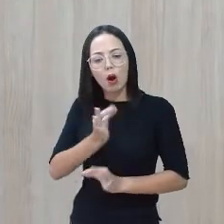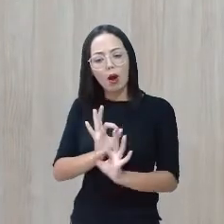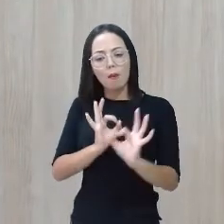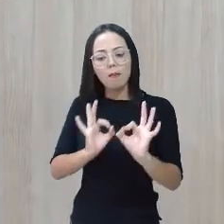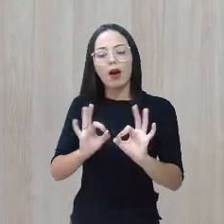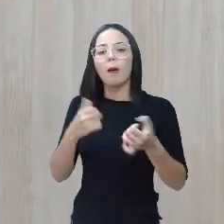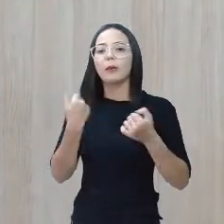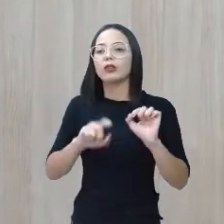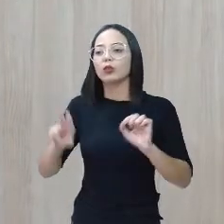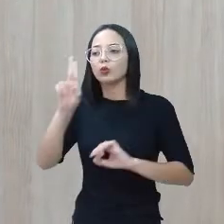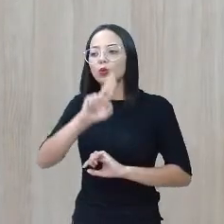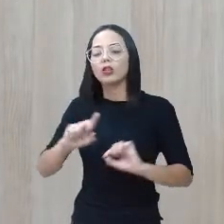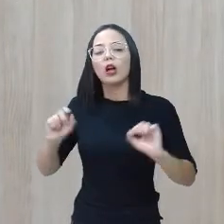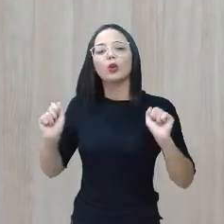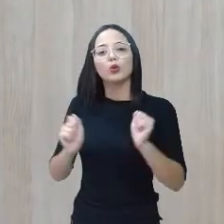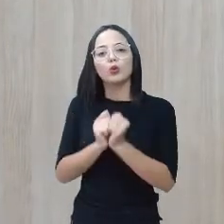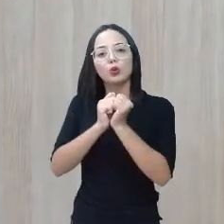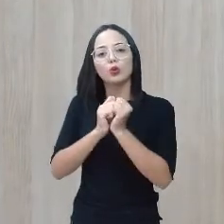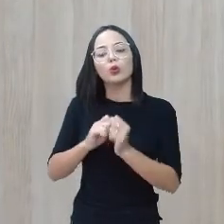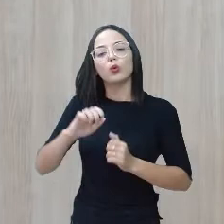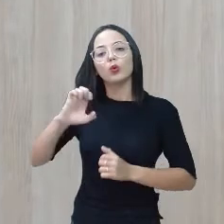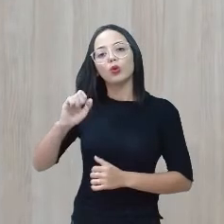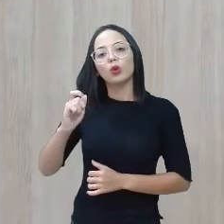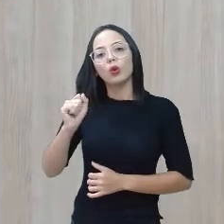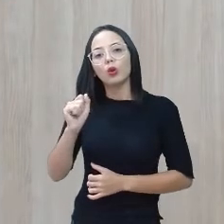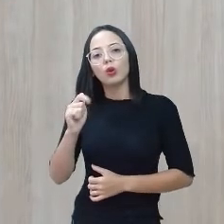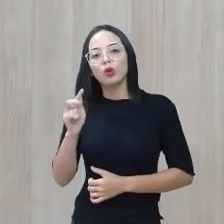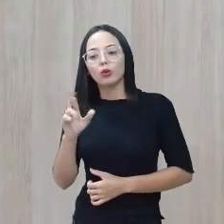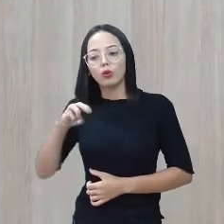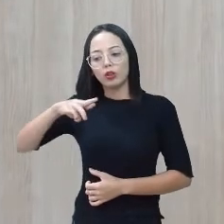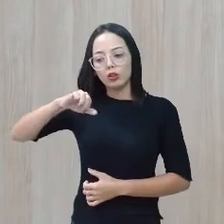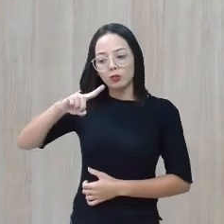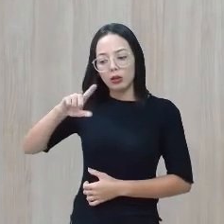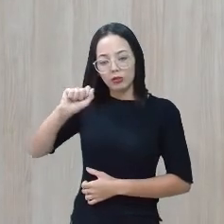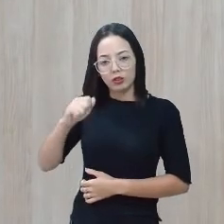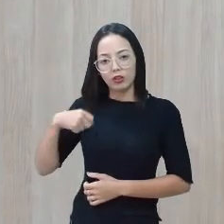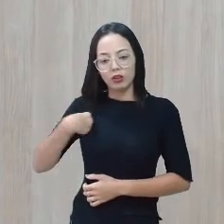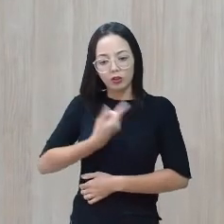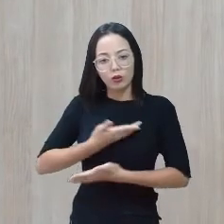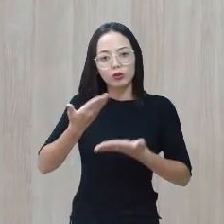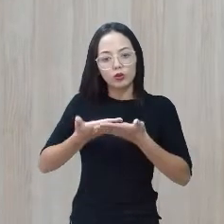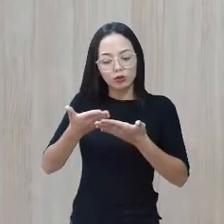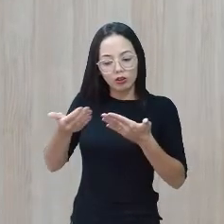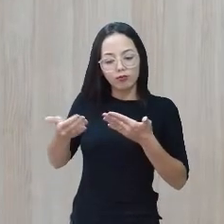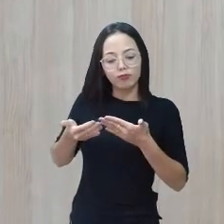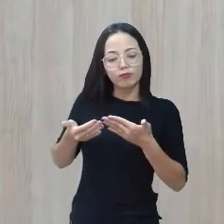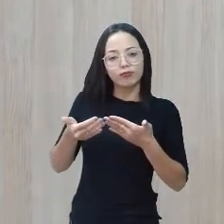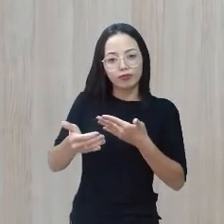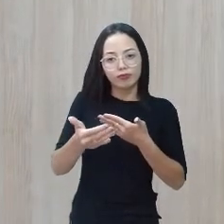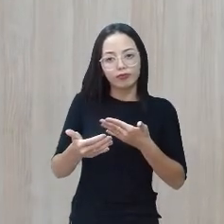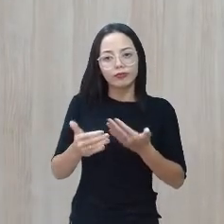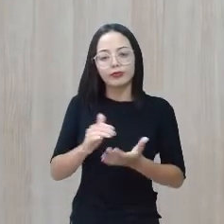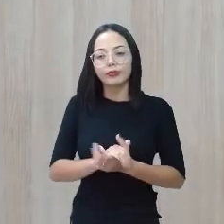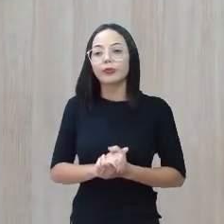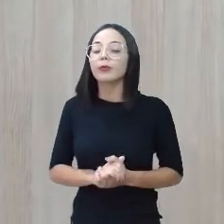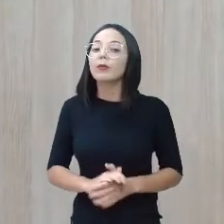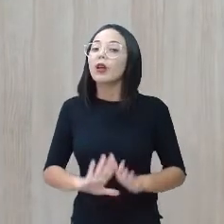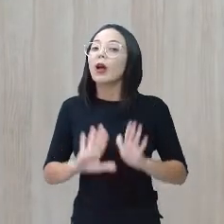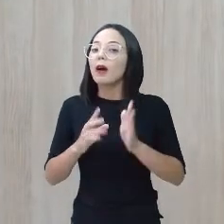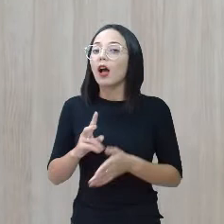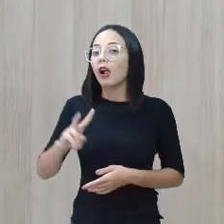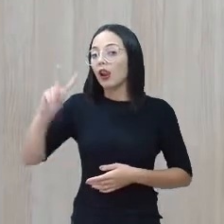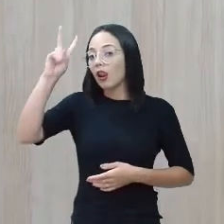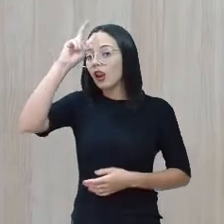ele deve ser usado com o espermicida, que nós vamos ver a seguir também. Então, aí, lembrando